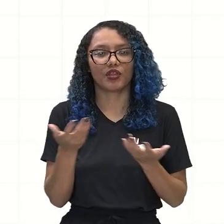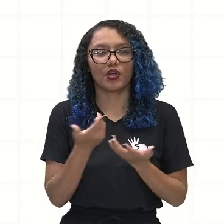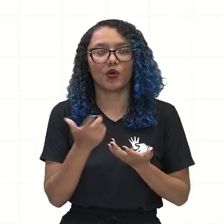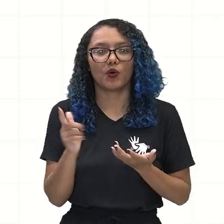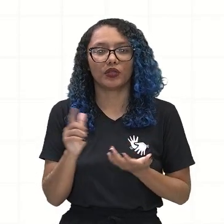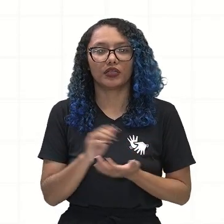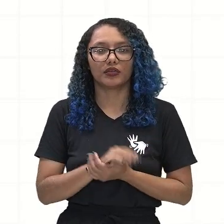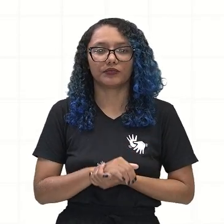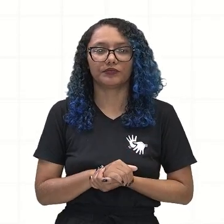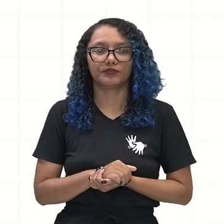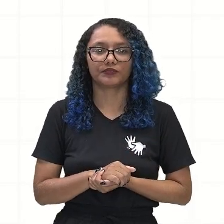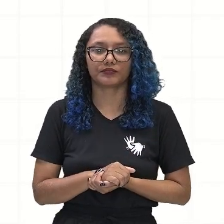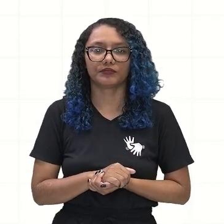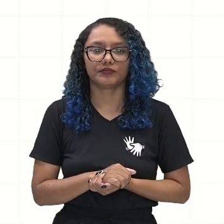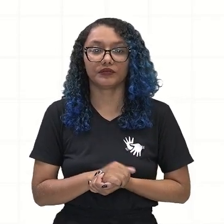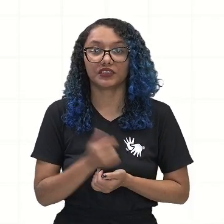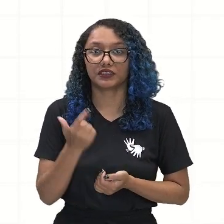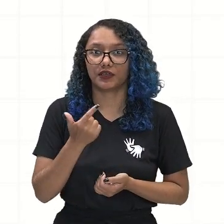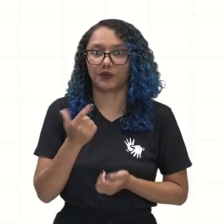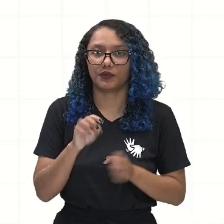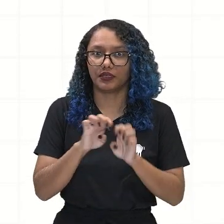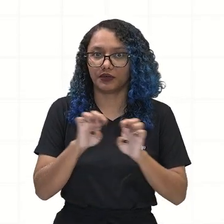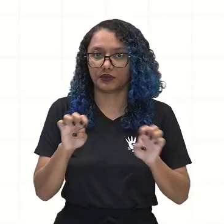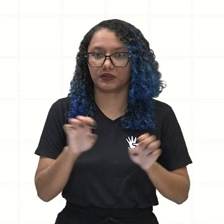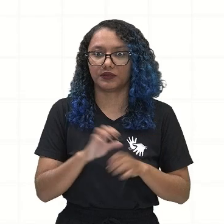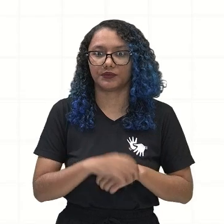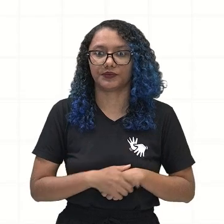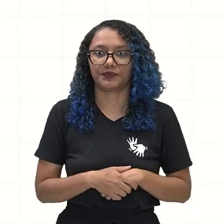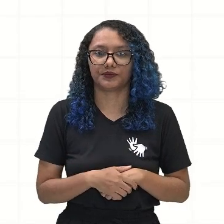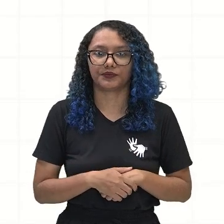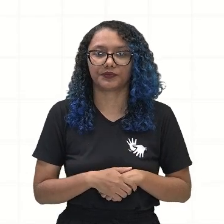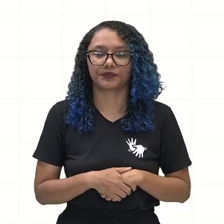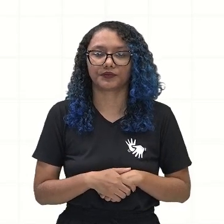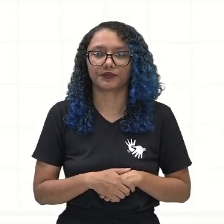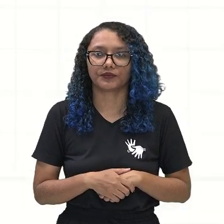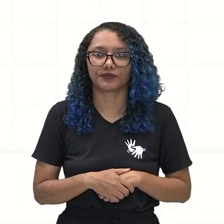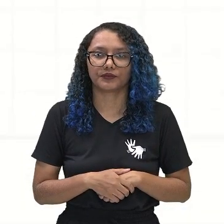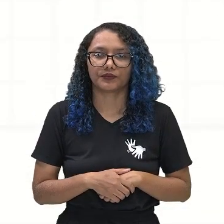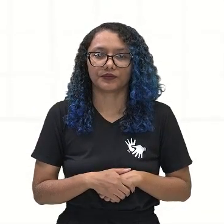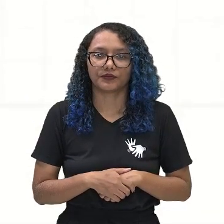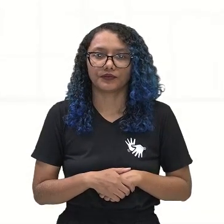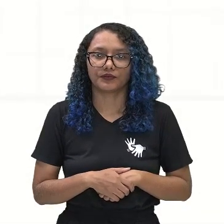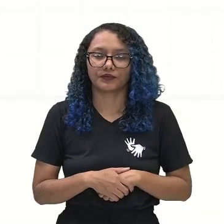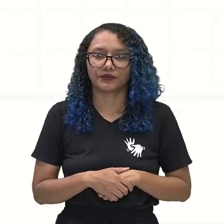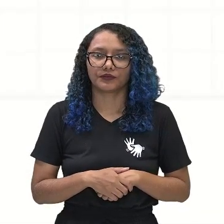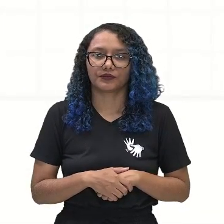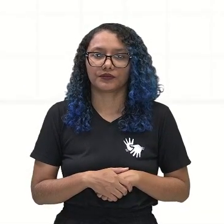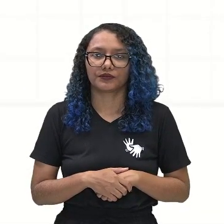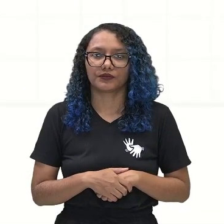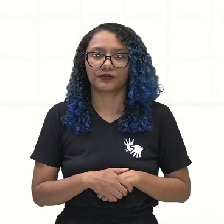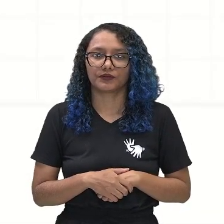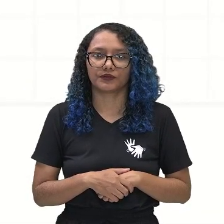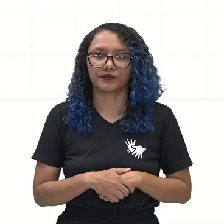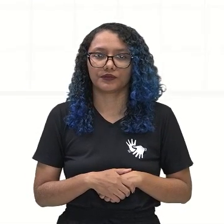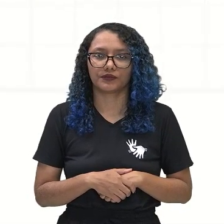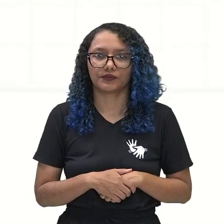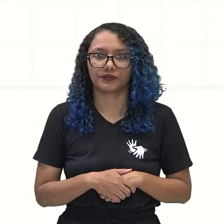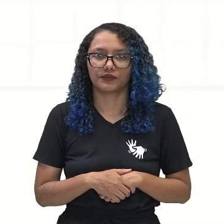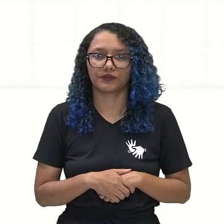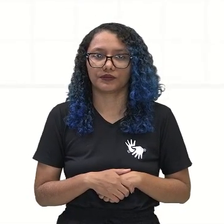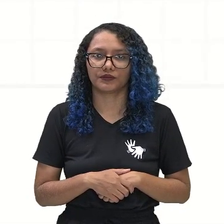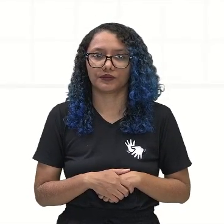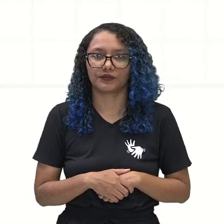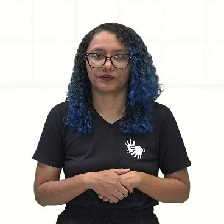segunda transcodificação. A segunda transcodificação, ela diz o seguinte, ó. Ela diz que nós